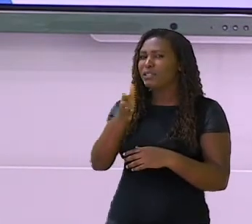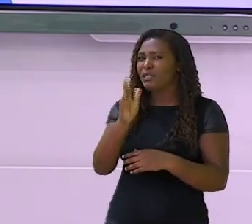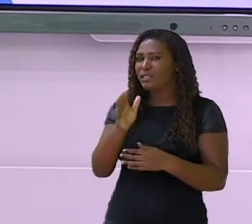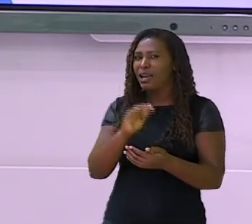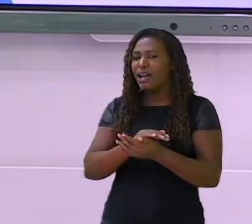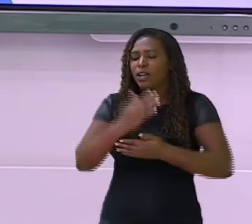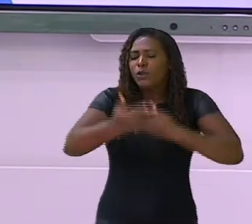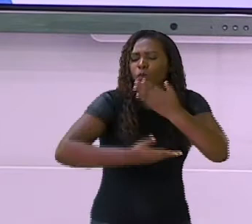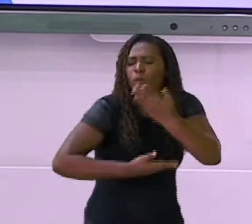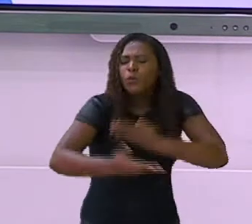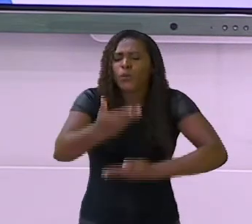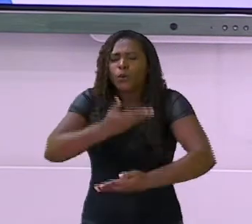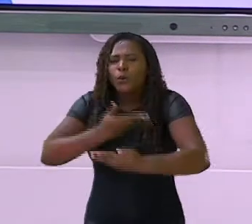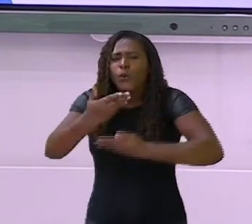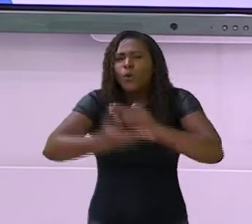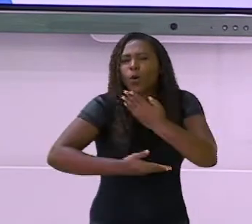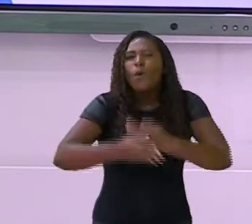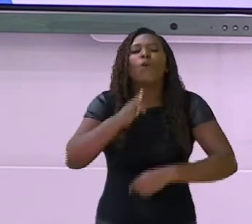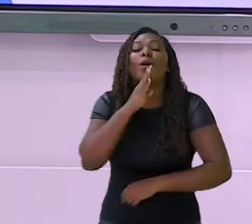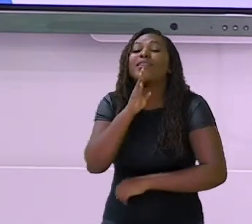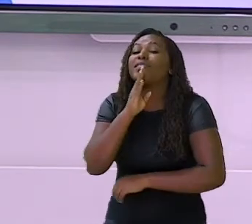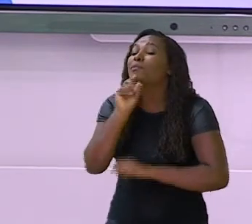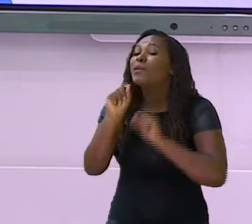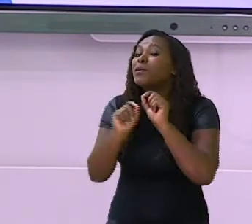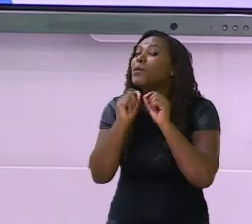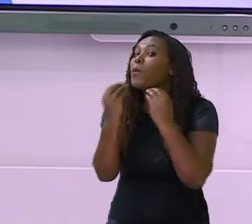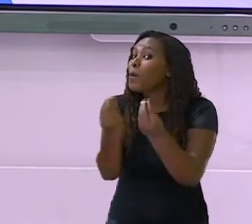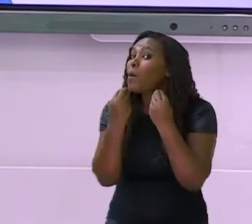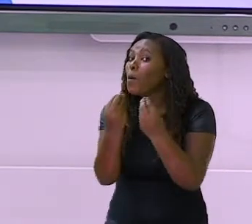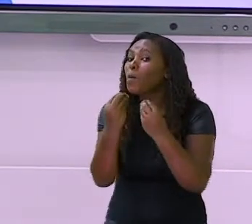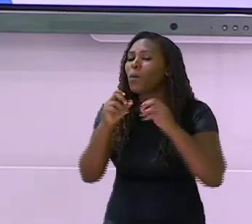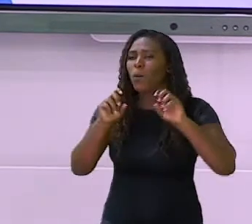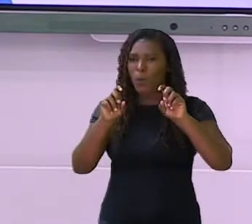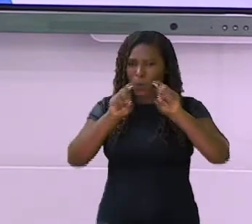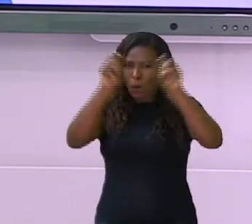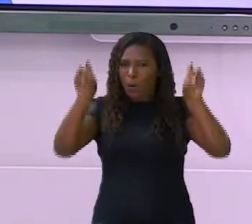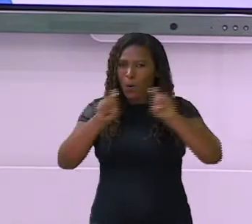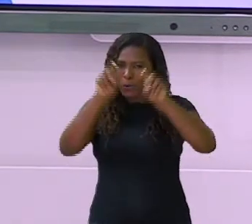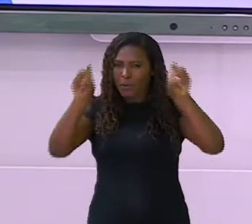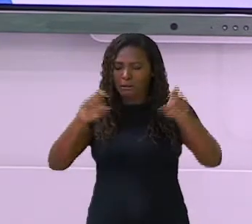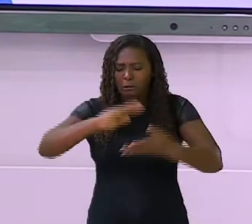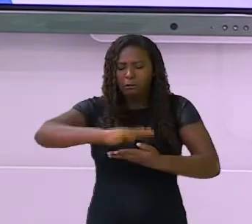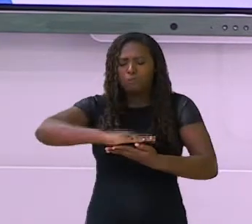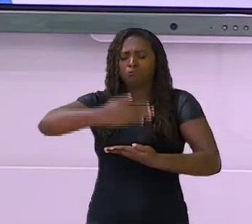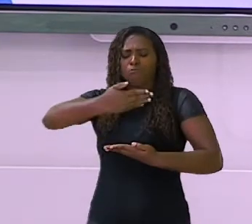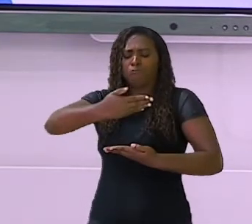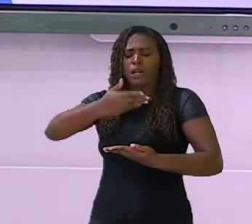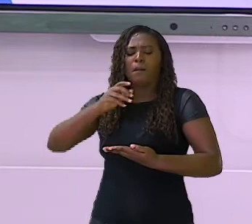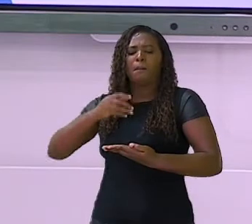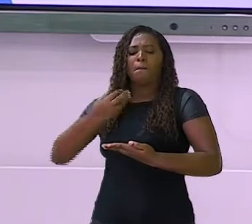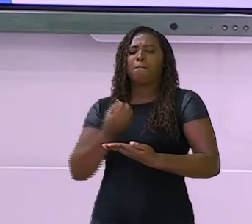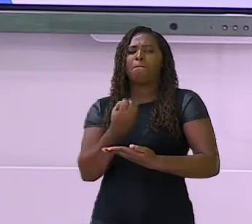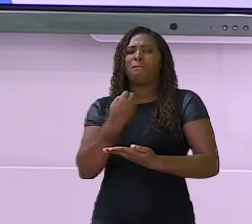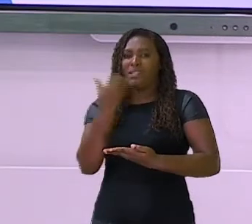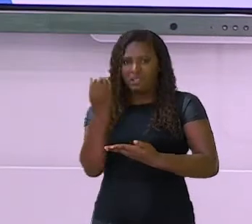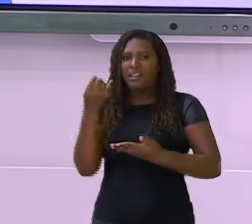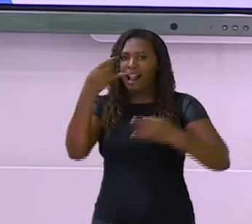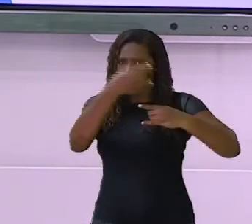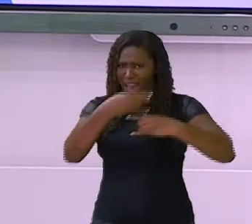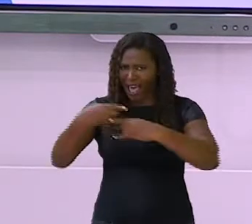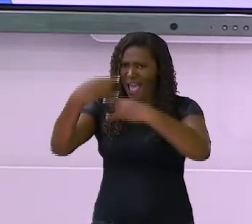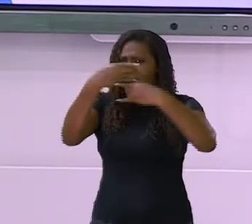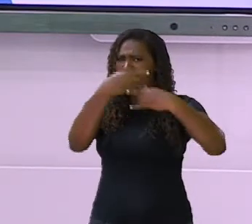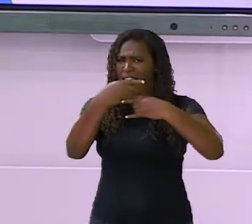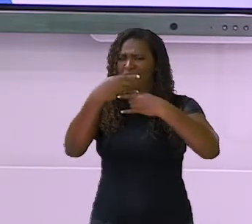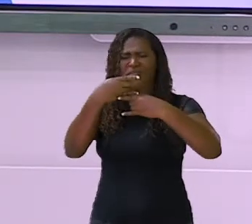conhecimento através das telas dos computadores. Então, realmente é uma forma, uma mudança nesse